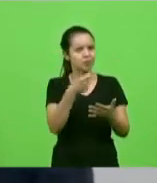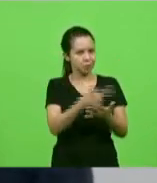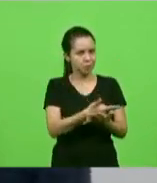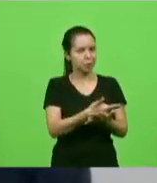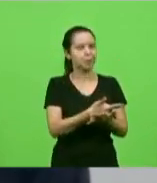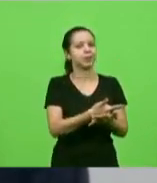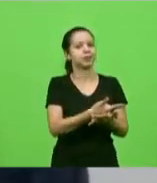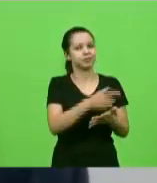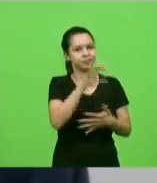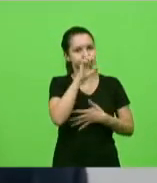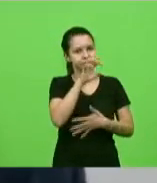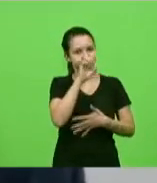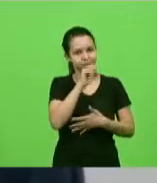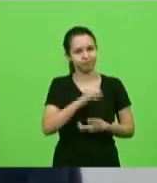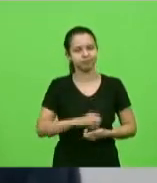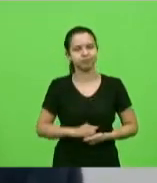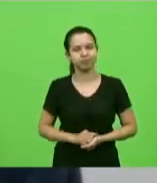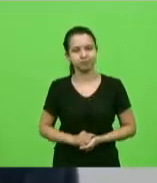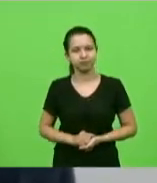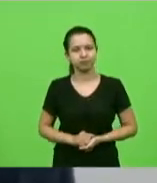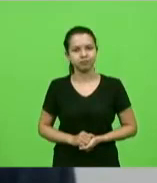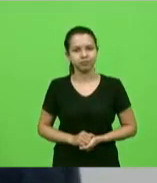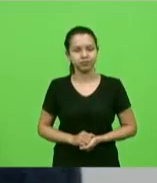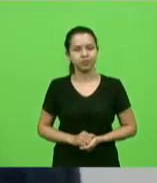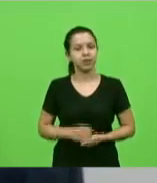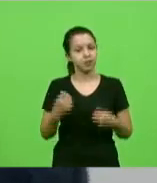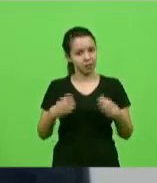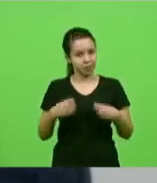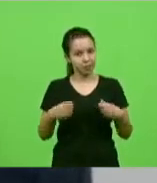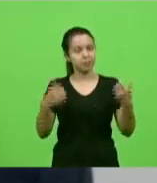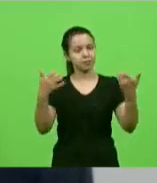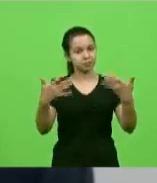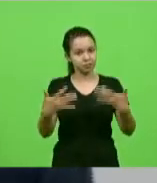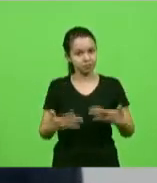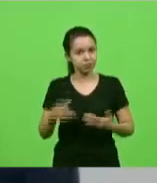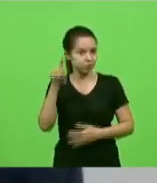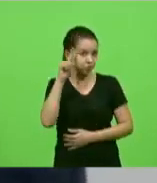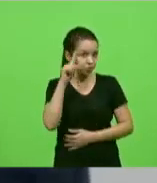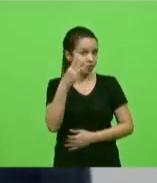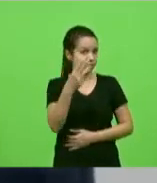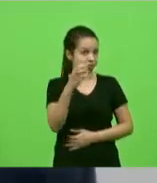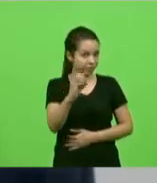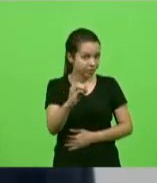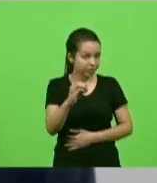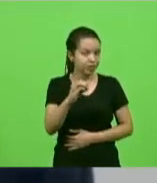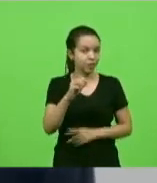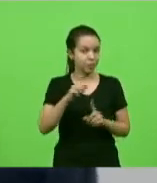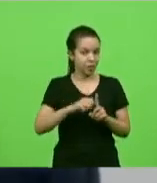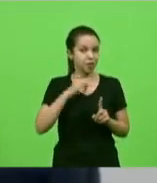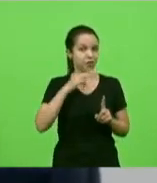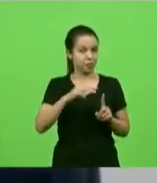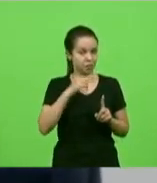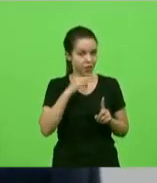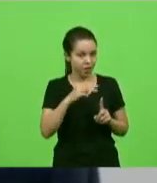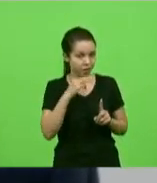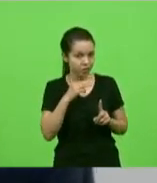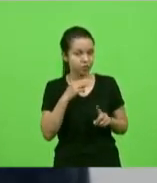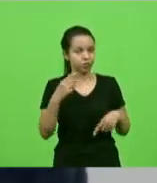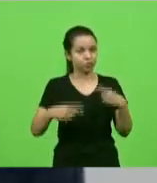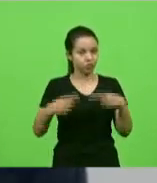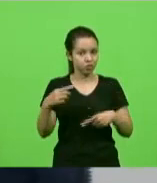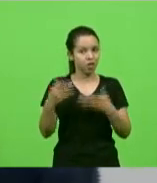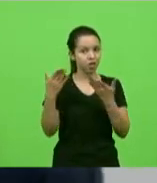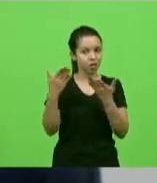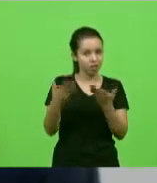dos ventiladores. Vale mencionar que nesse dia 30 de março, as tratativas com a Veiga Média já